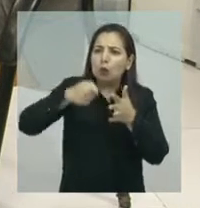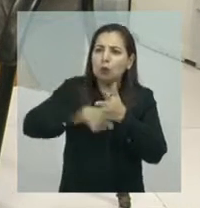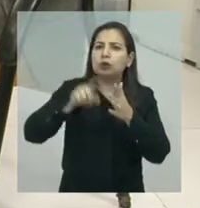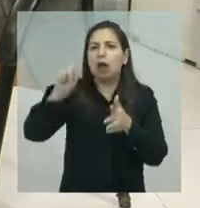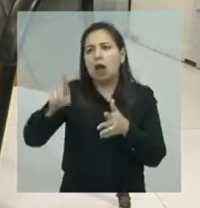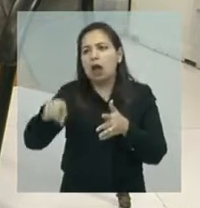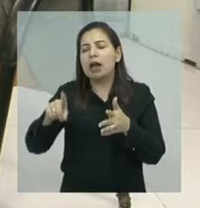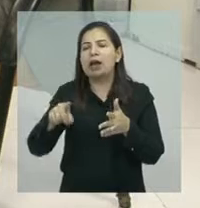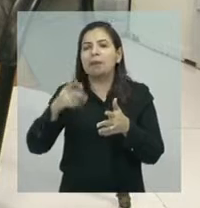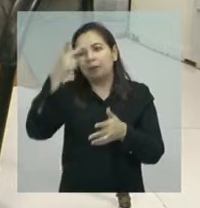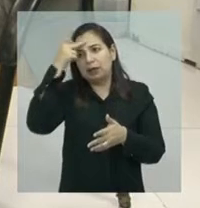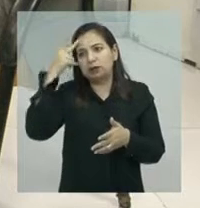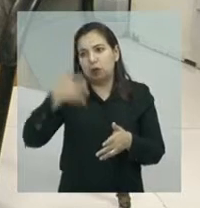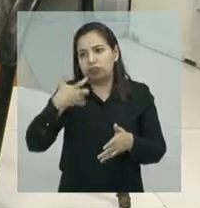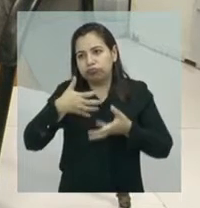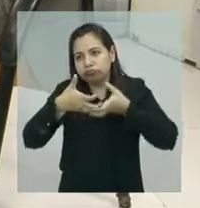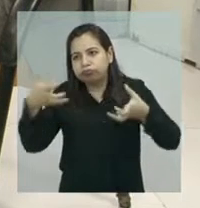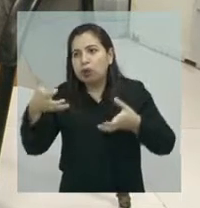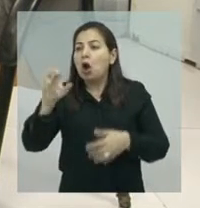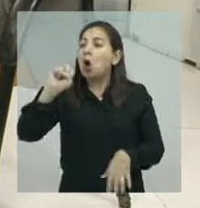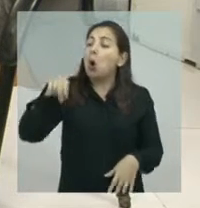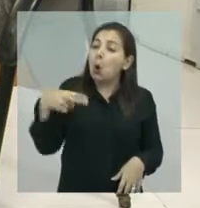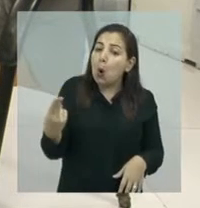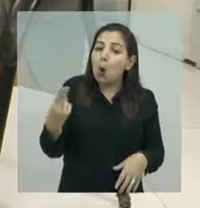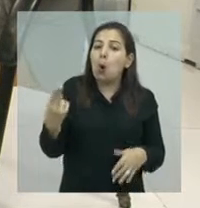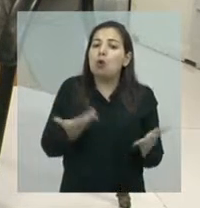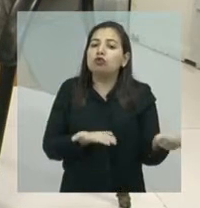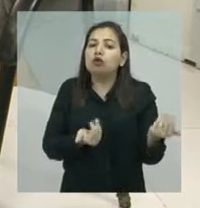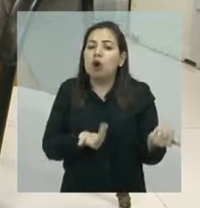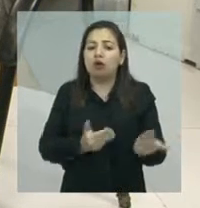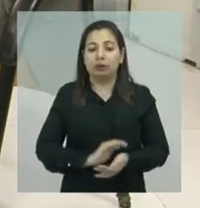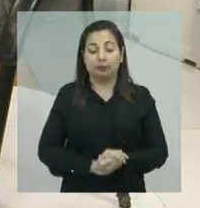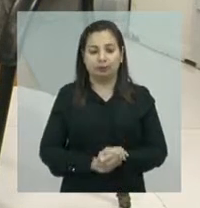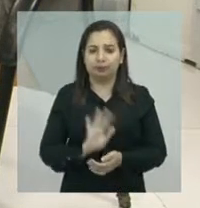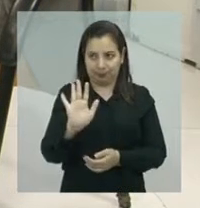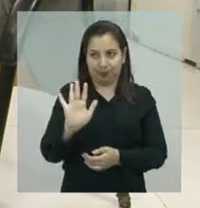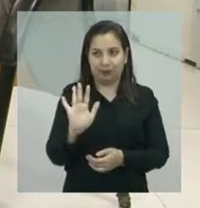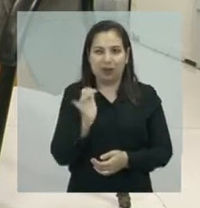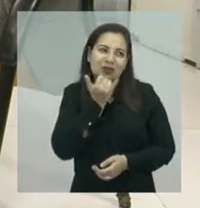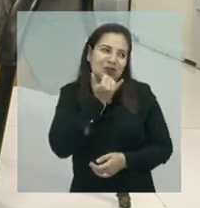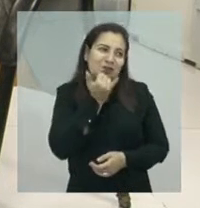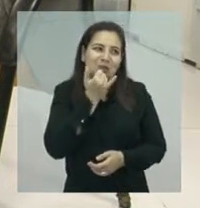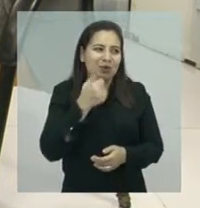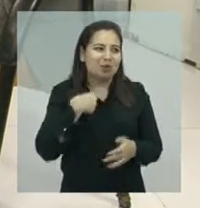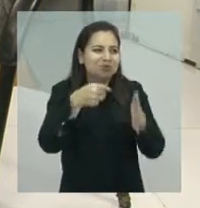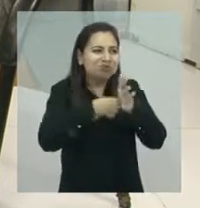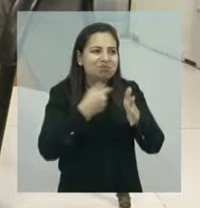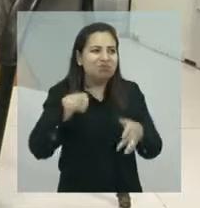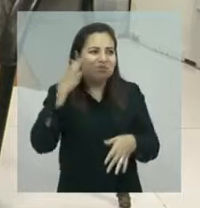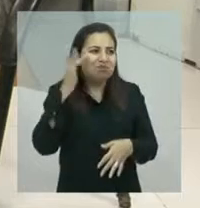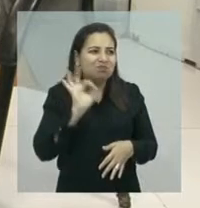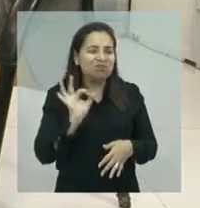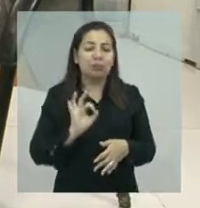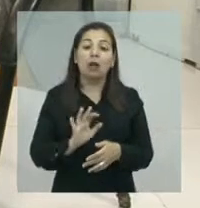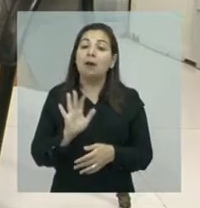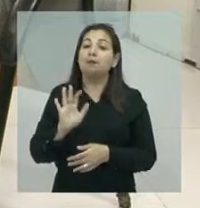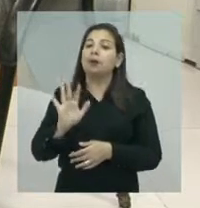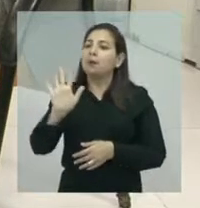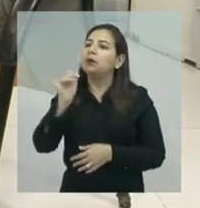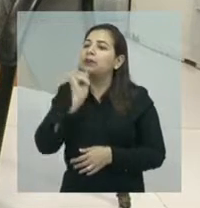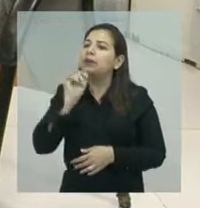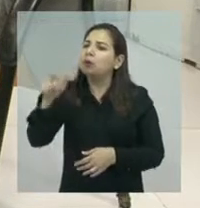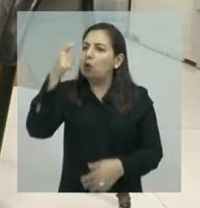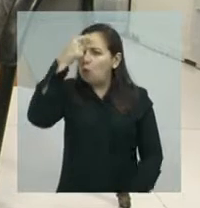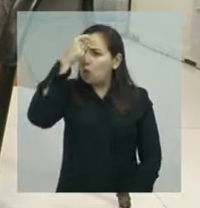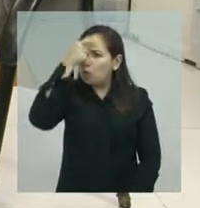de mais idade? Por favor, desculpa, eu não entendi a pergunta. Assim, essa consciência, né, da igualdade racial, que